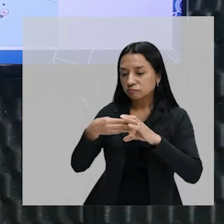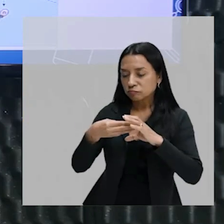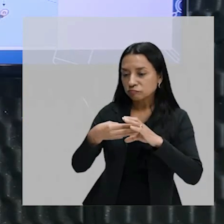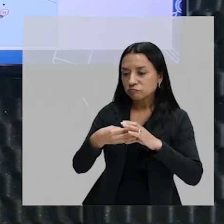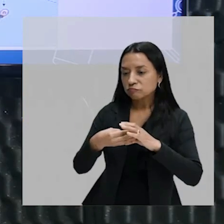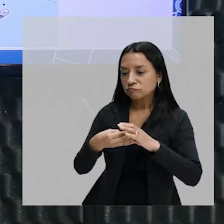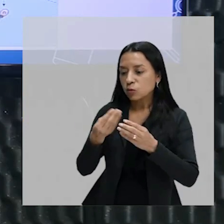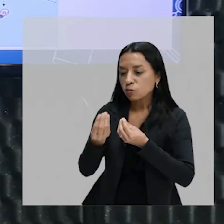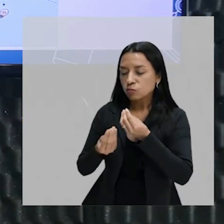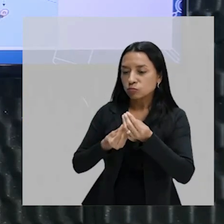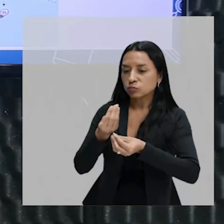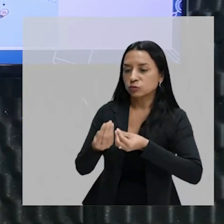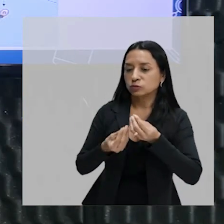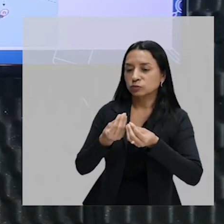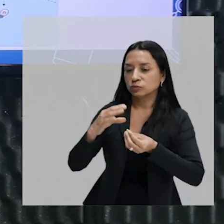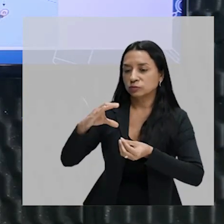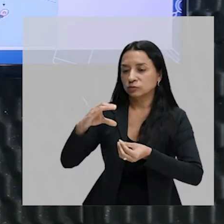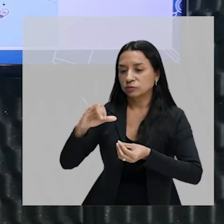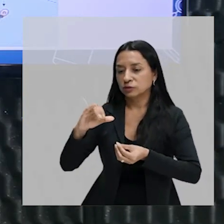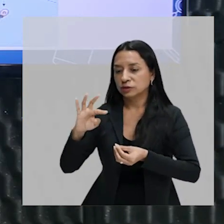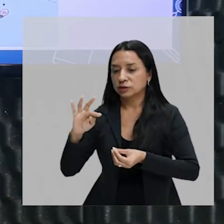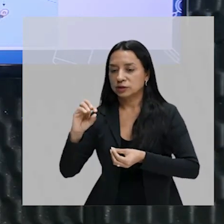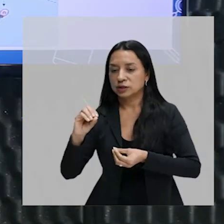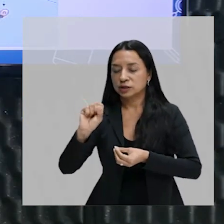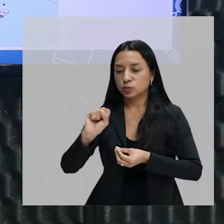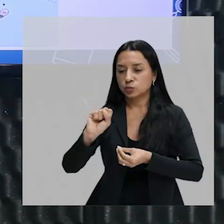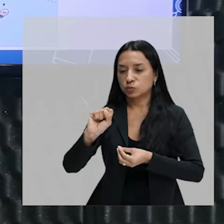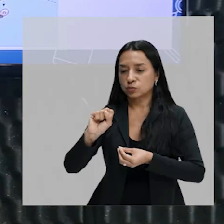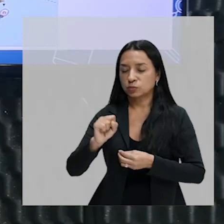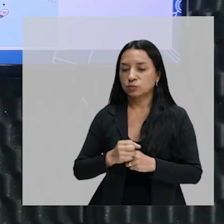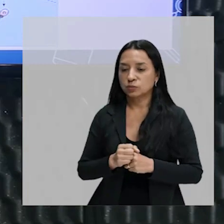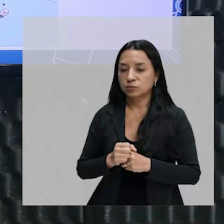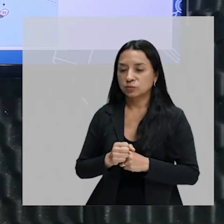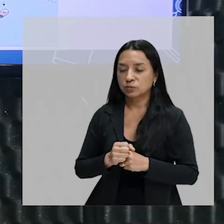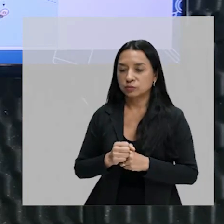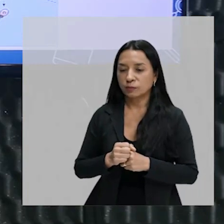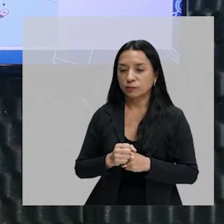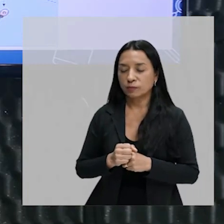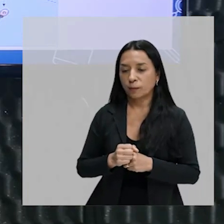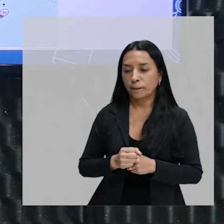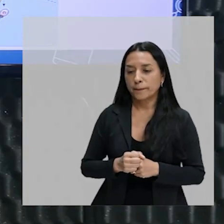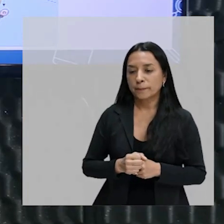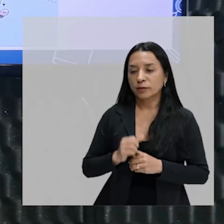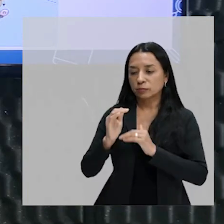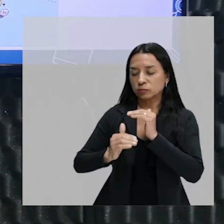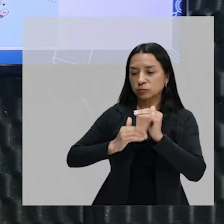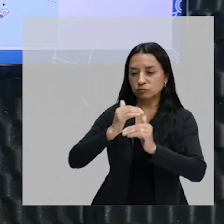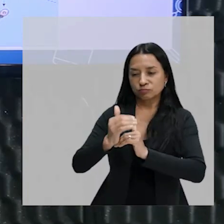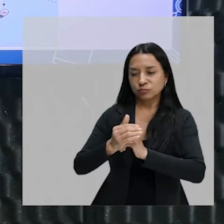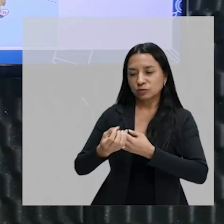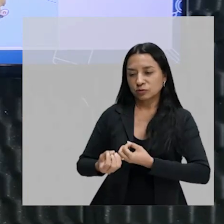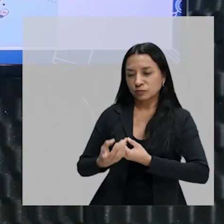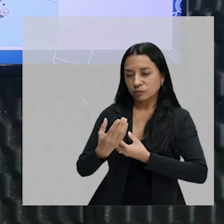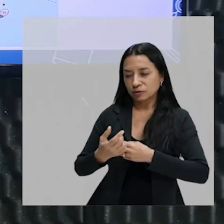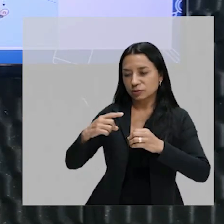citos citos o que que seria esse citos aqui lá nos no processo de formação do